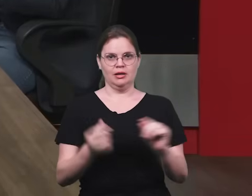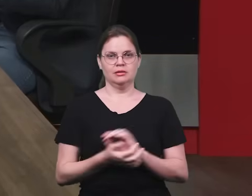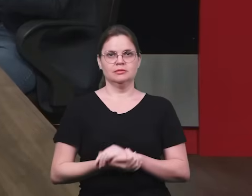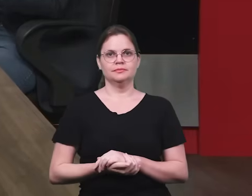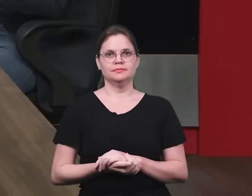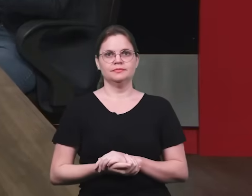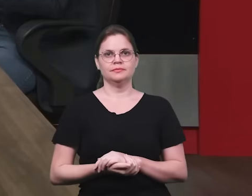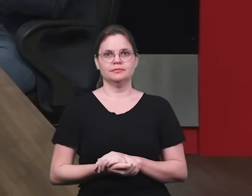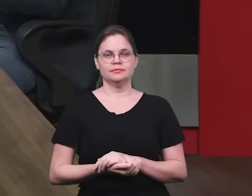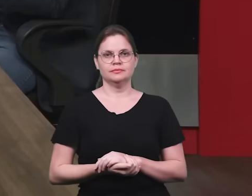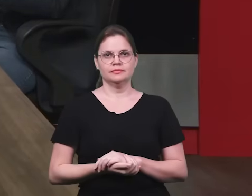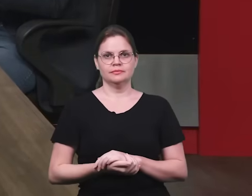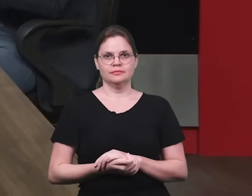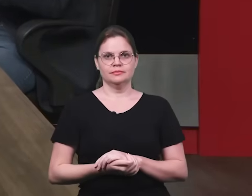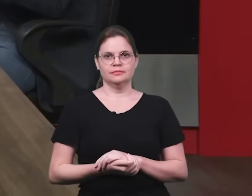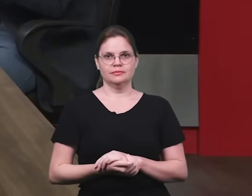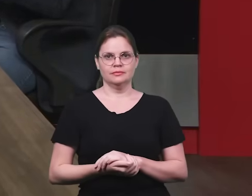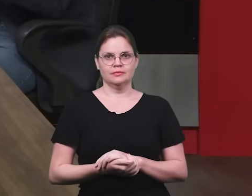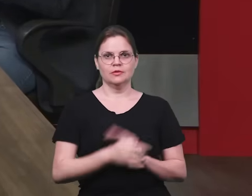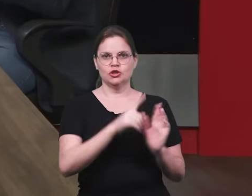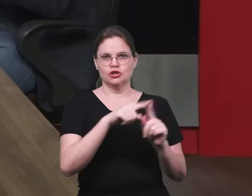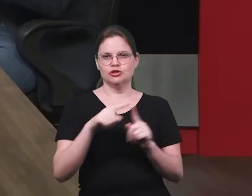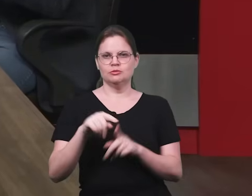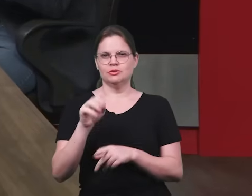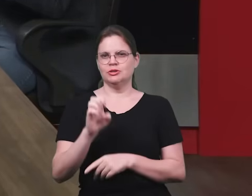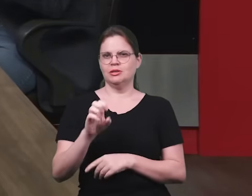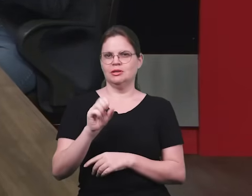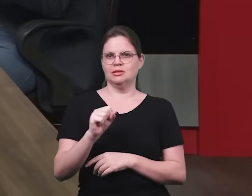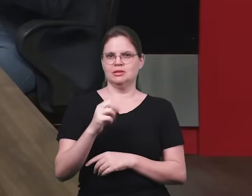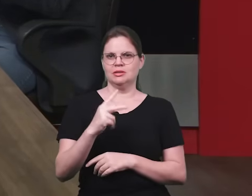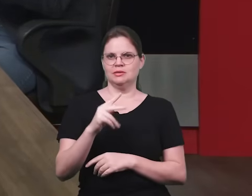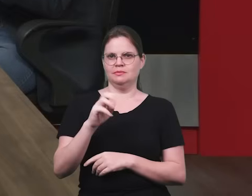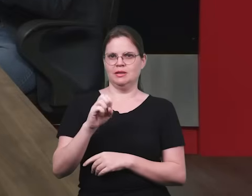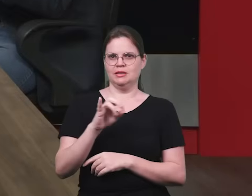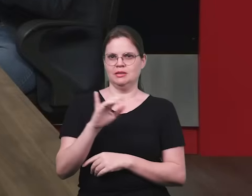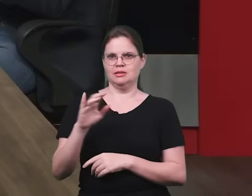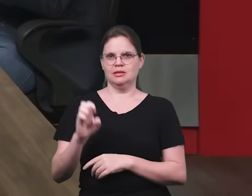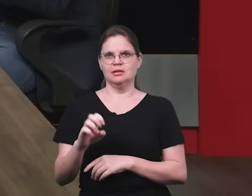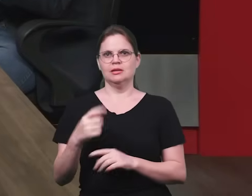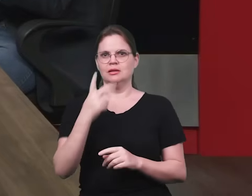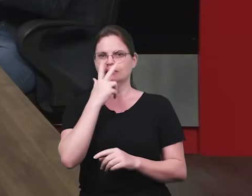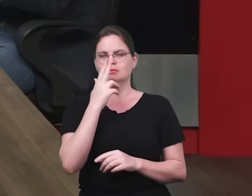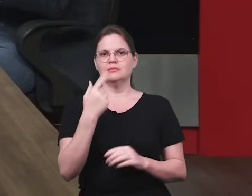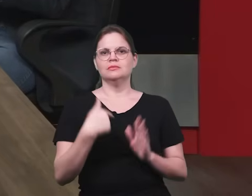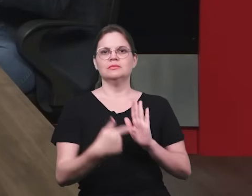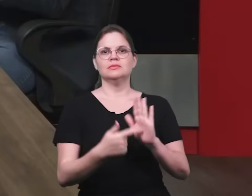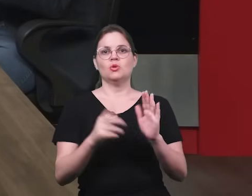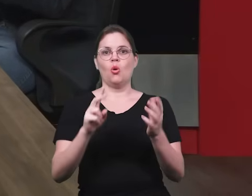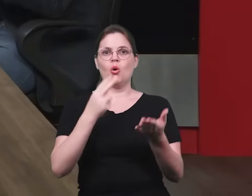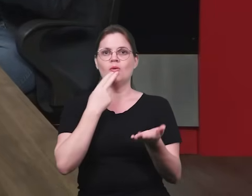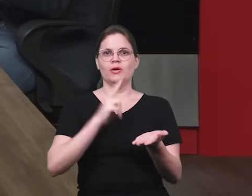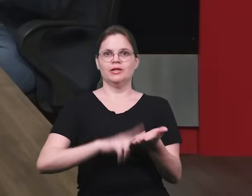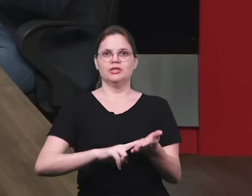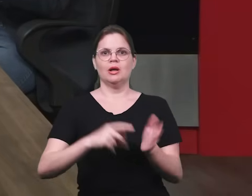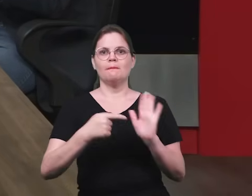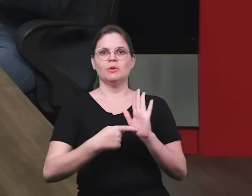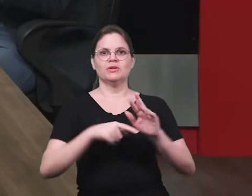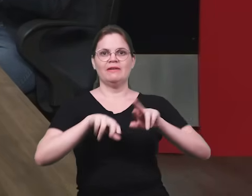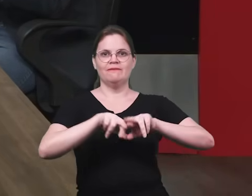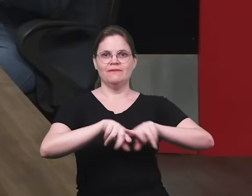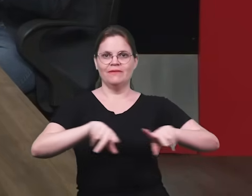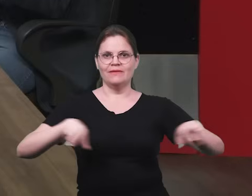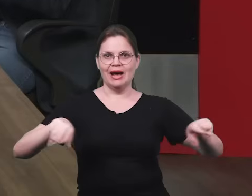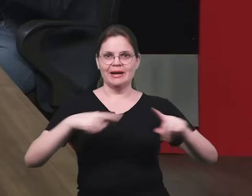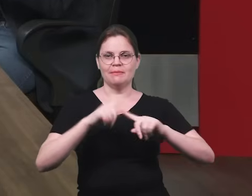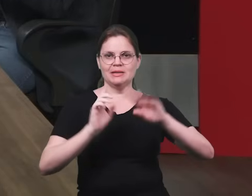conforme a sua espécie, quando a gente vai observar a original, ela vai significar diversidade planejada, é uma